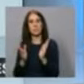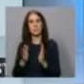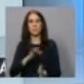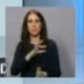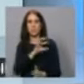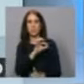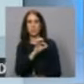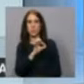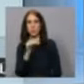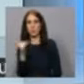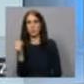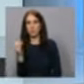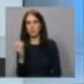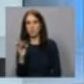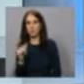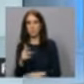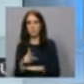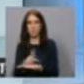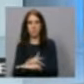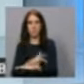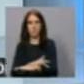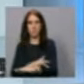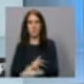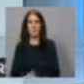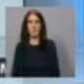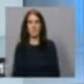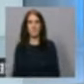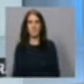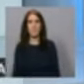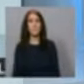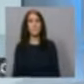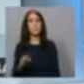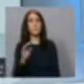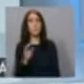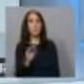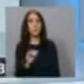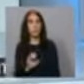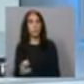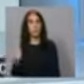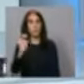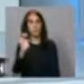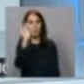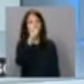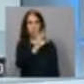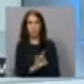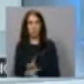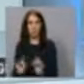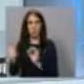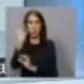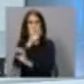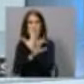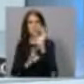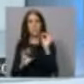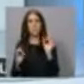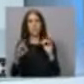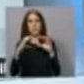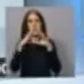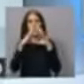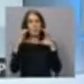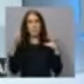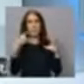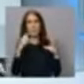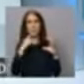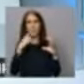20 graus de Ponta Delgada. Para o restante continente europeu, temos muita nebulosidade e precipitação na Europa